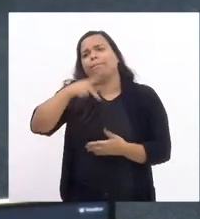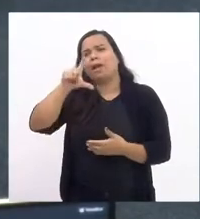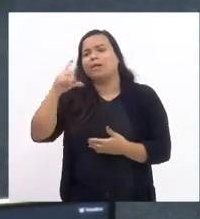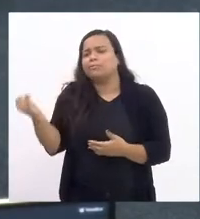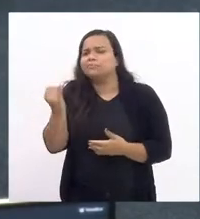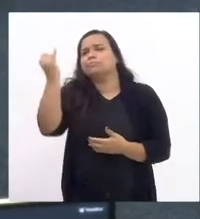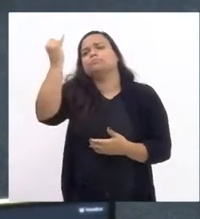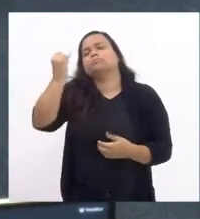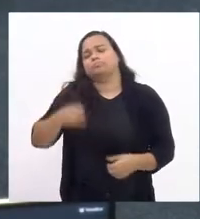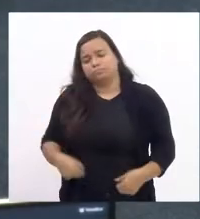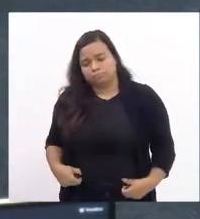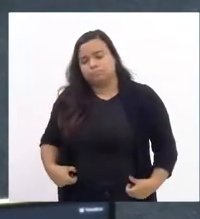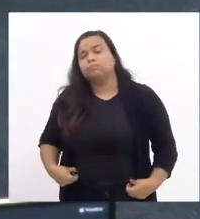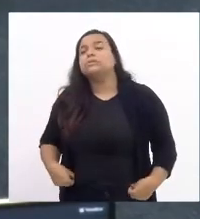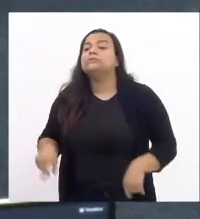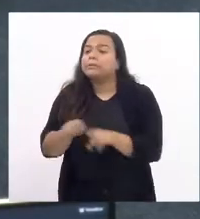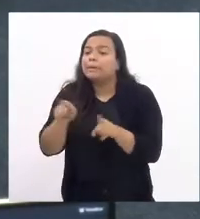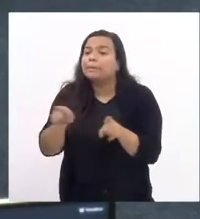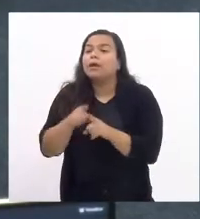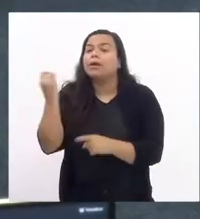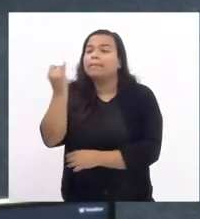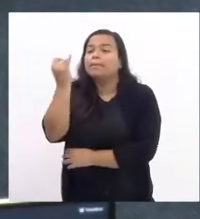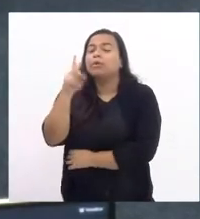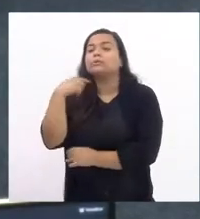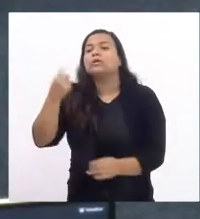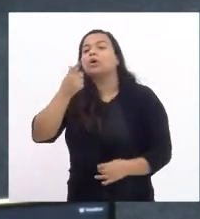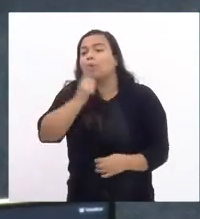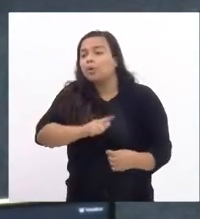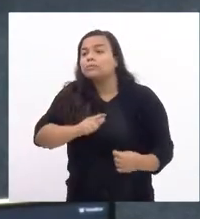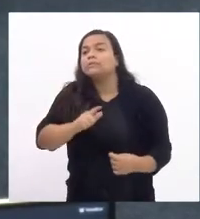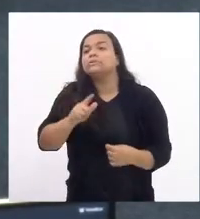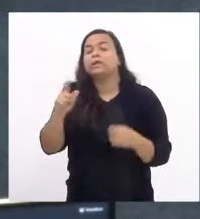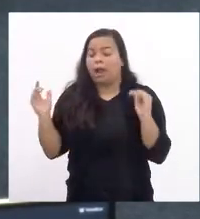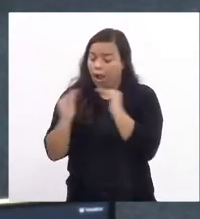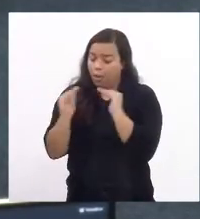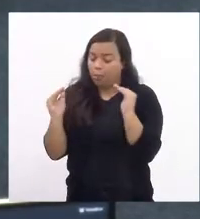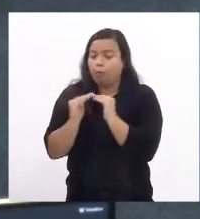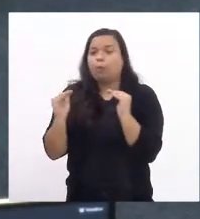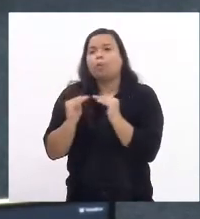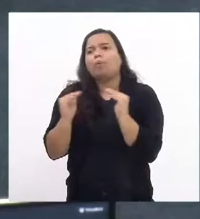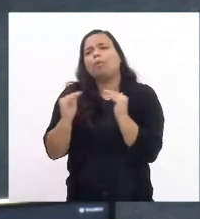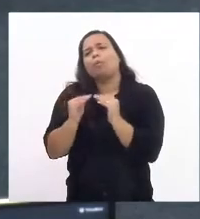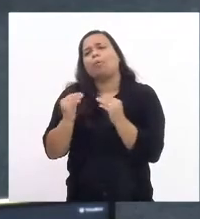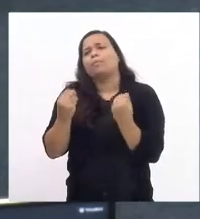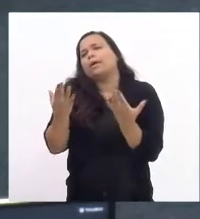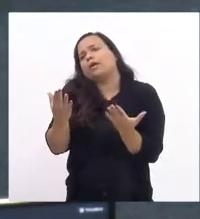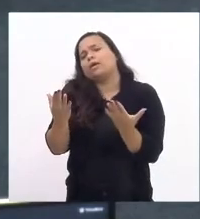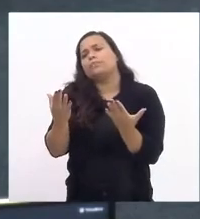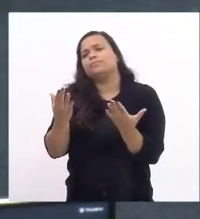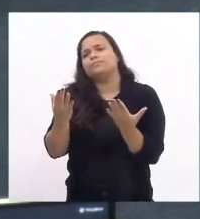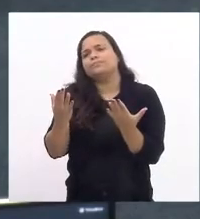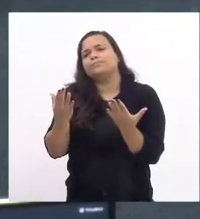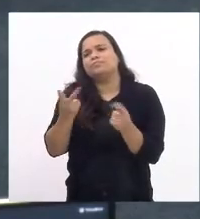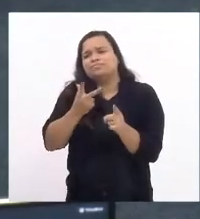importância, e que é importante que a gente consiga também um acordo